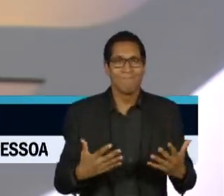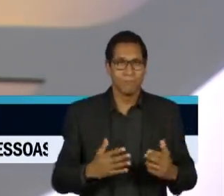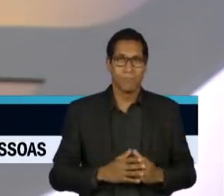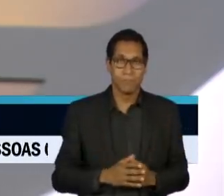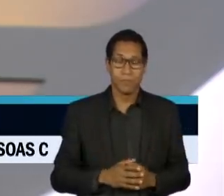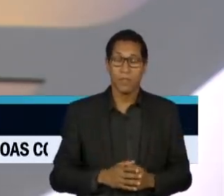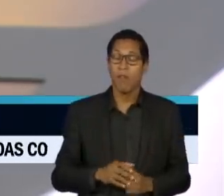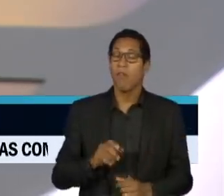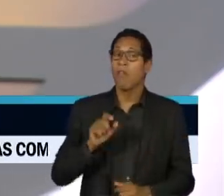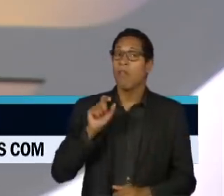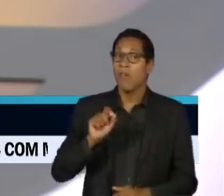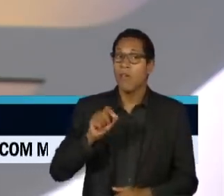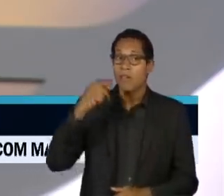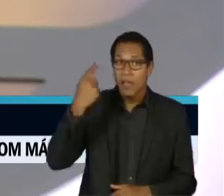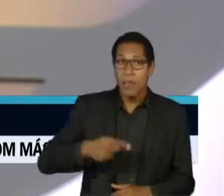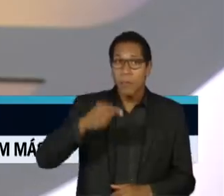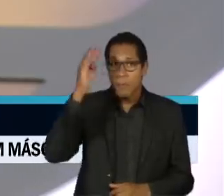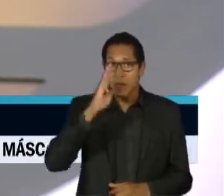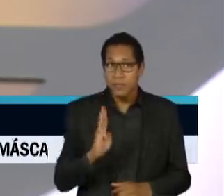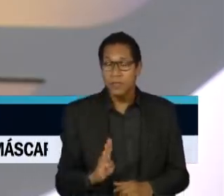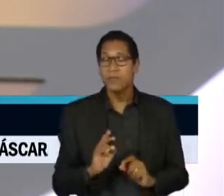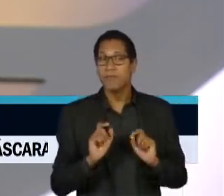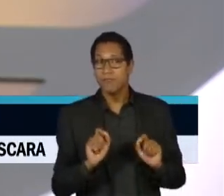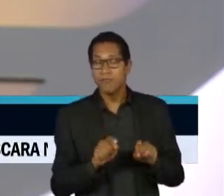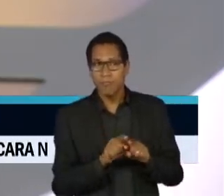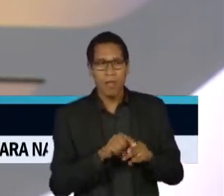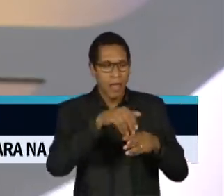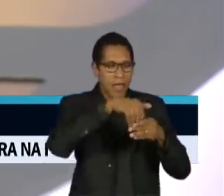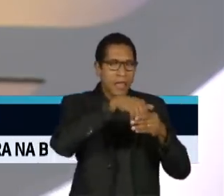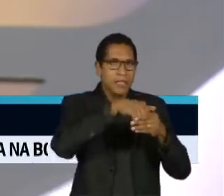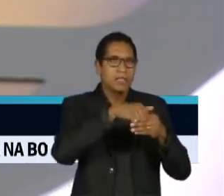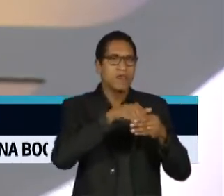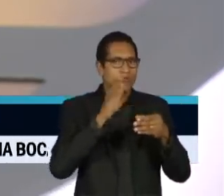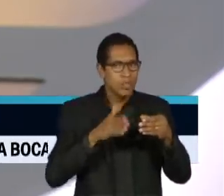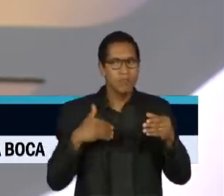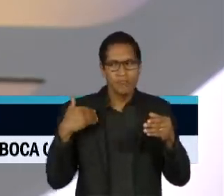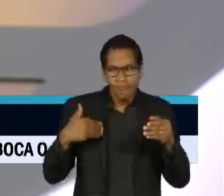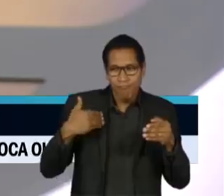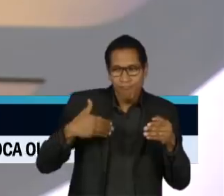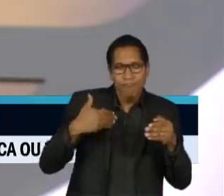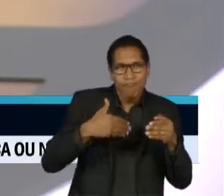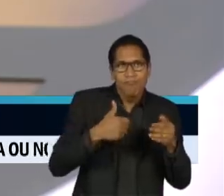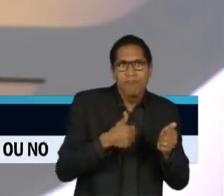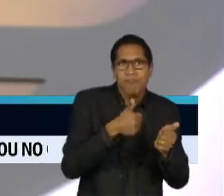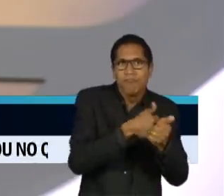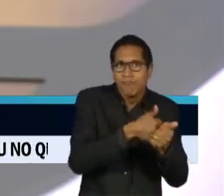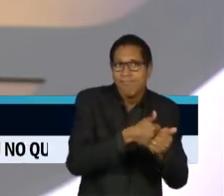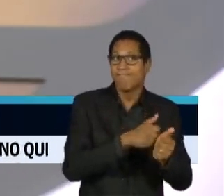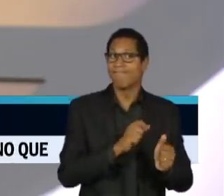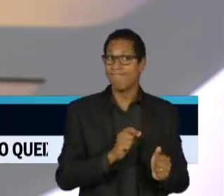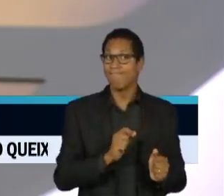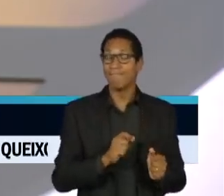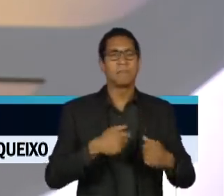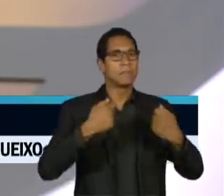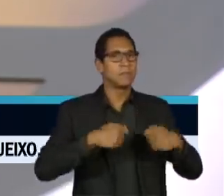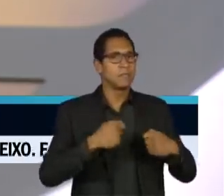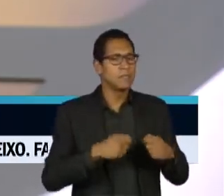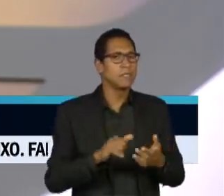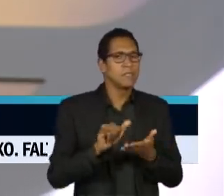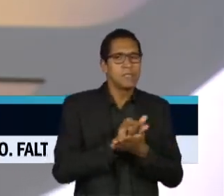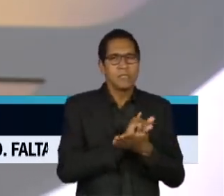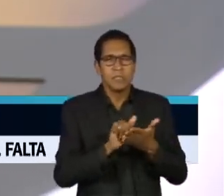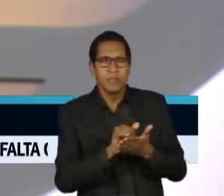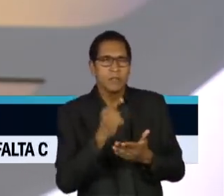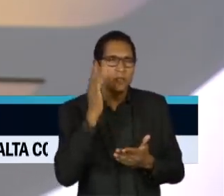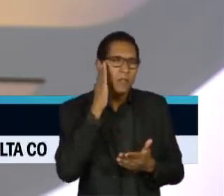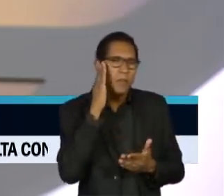em que medida a eleição que está chegando, cada vez mais próxima, vai pesar nas decisões dos governantes.